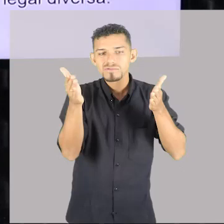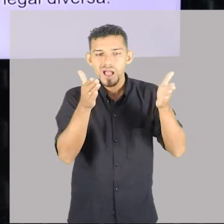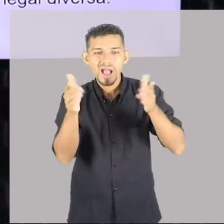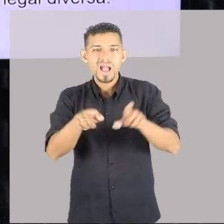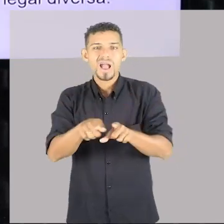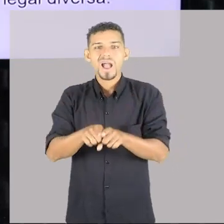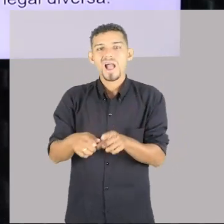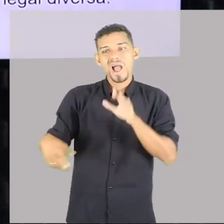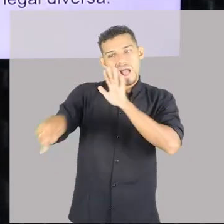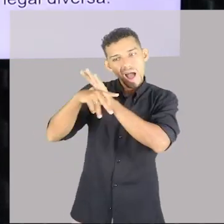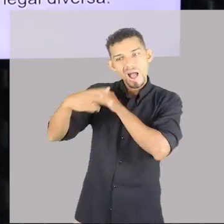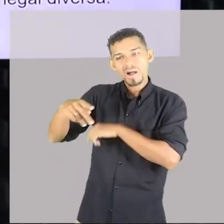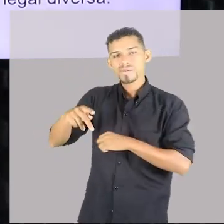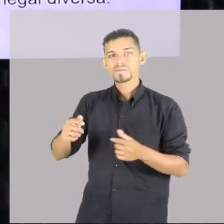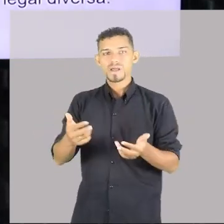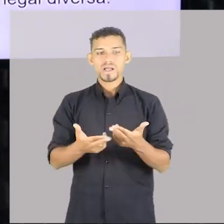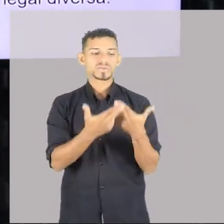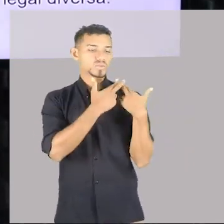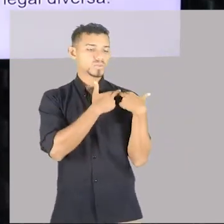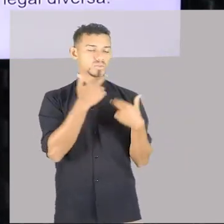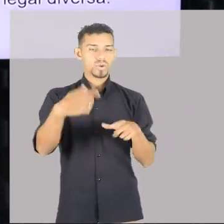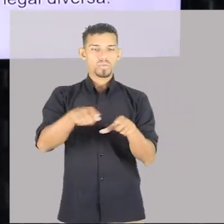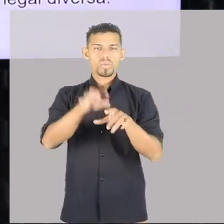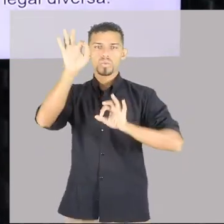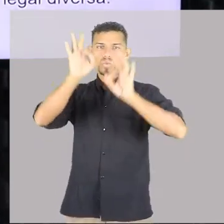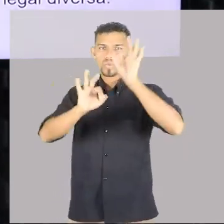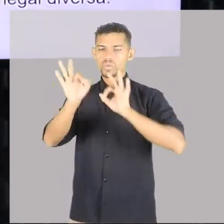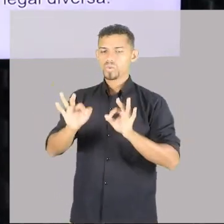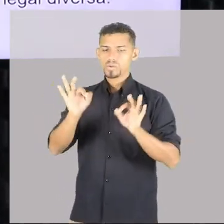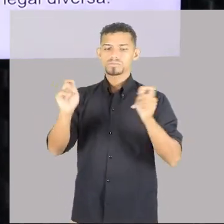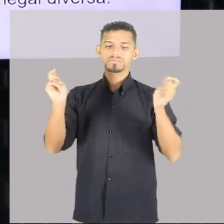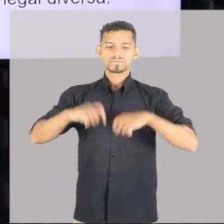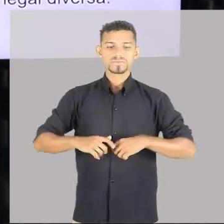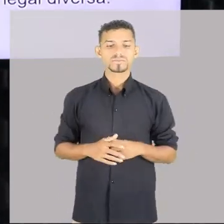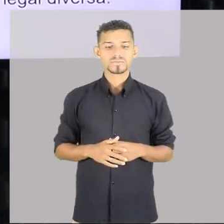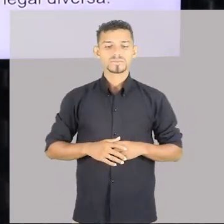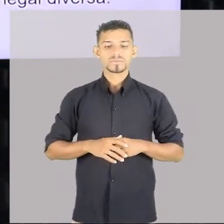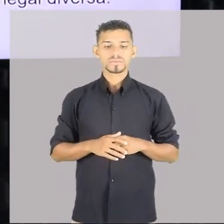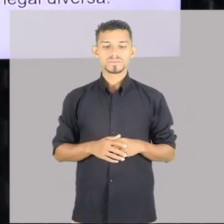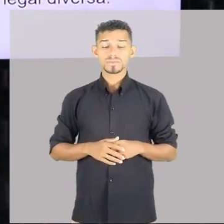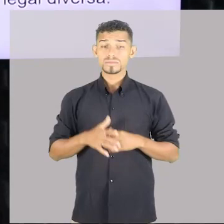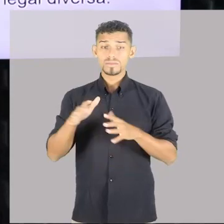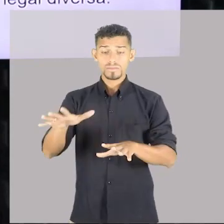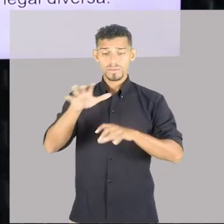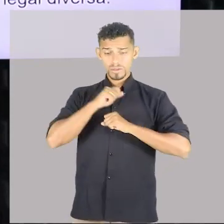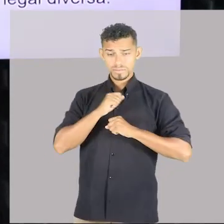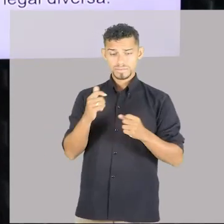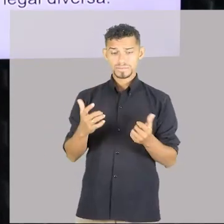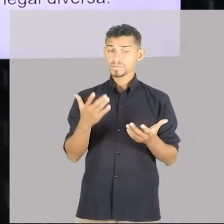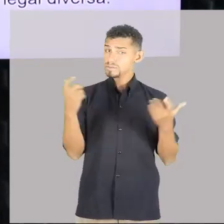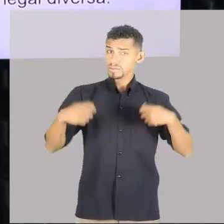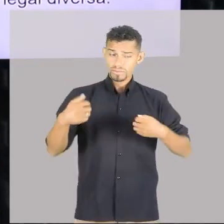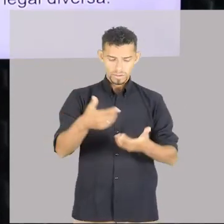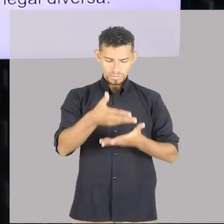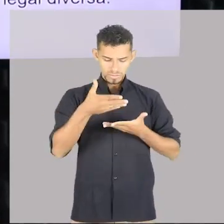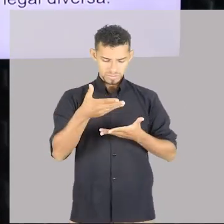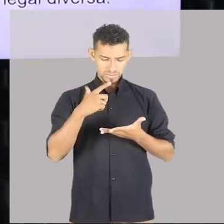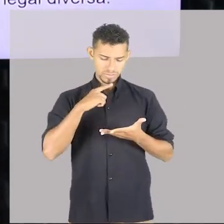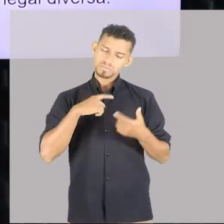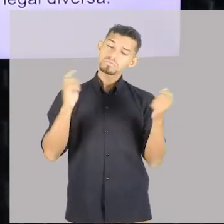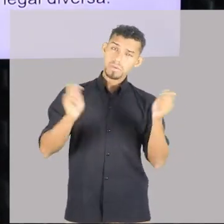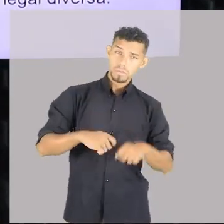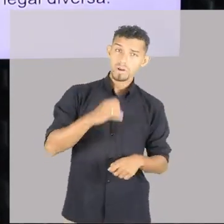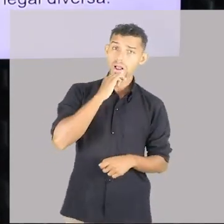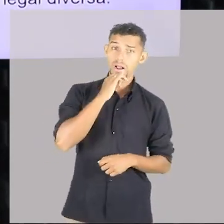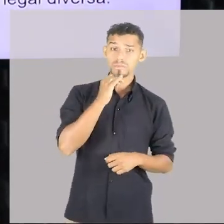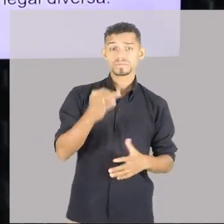endereçado à própria autoridade que proferiu a decisão. Ela, ao receber esse recurso, ela terá a